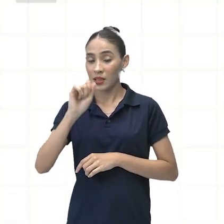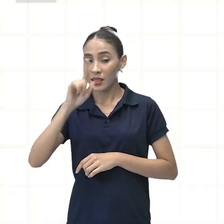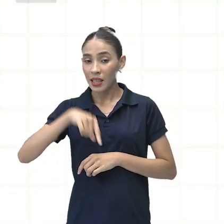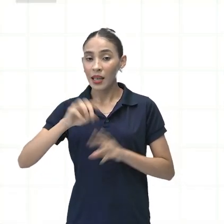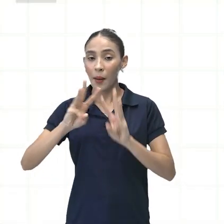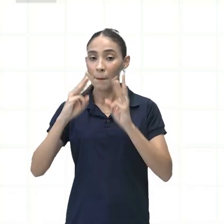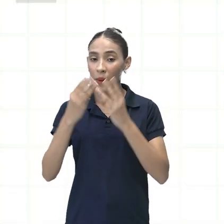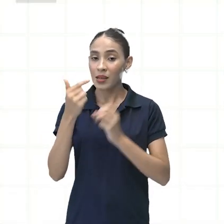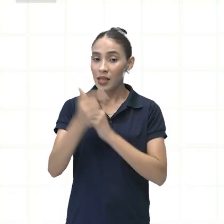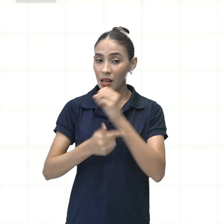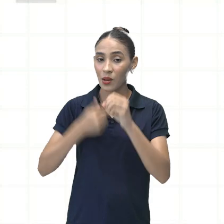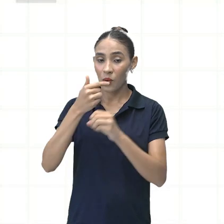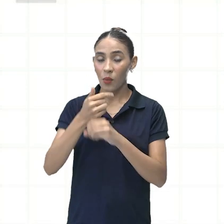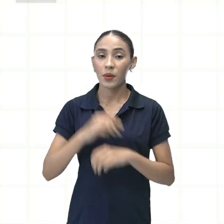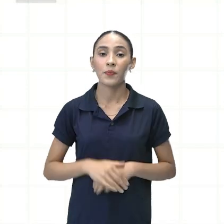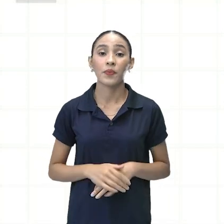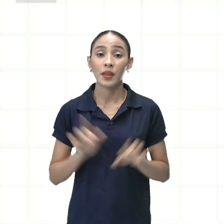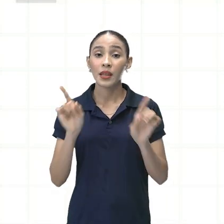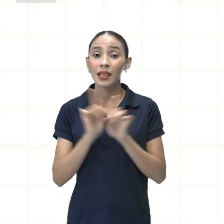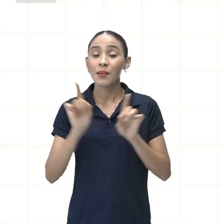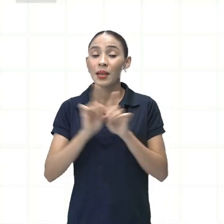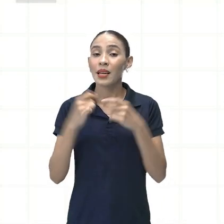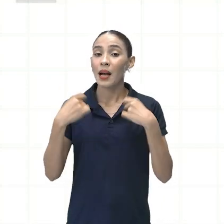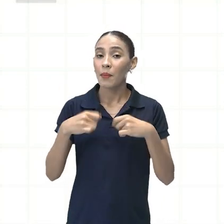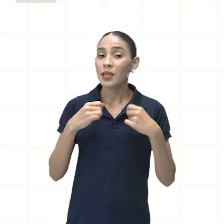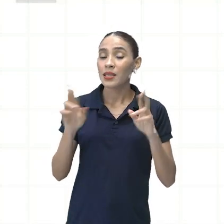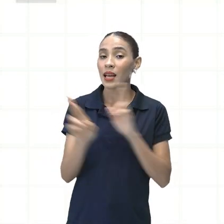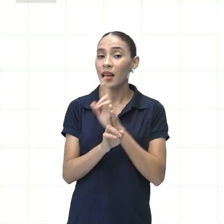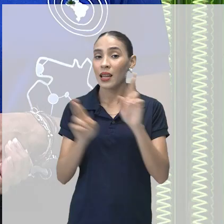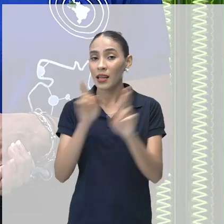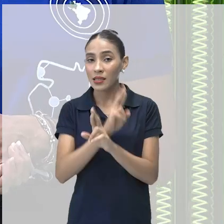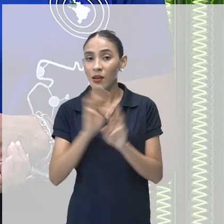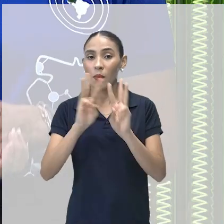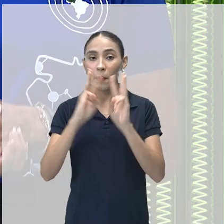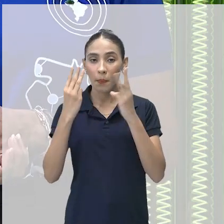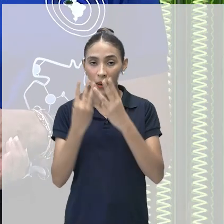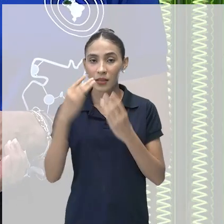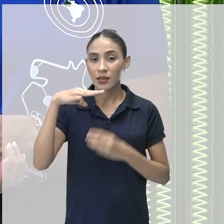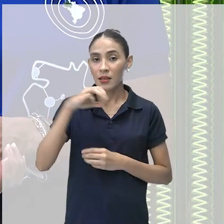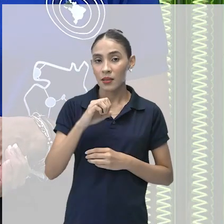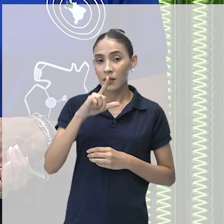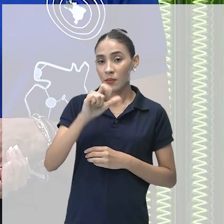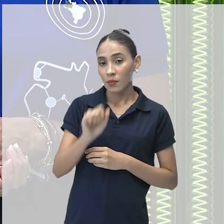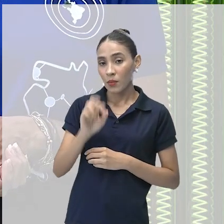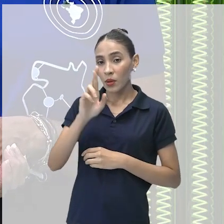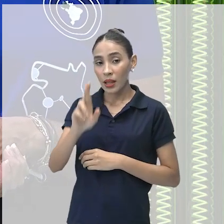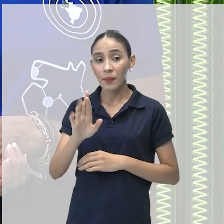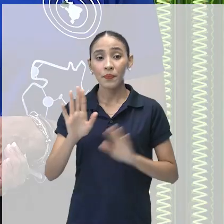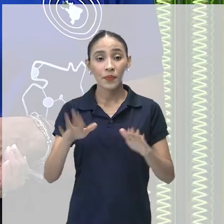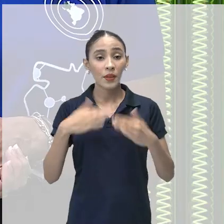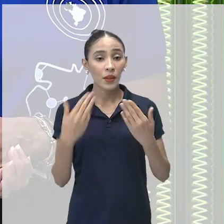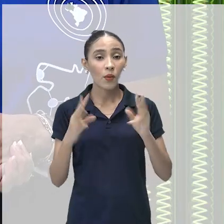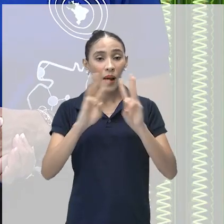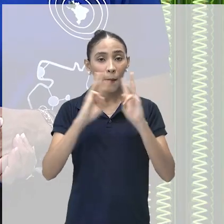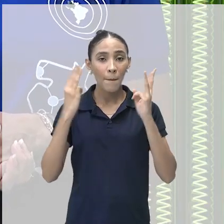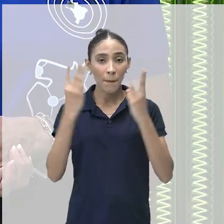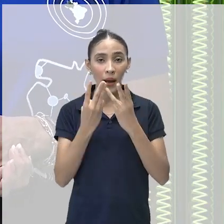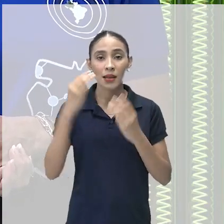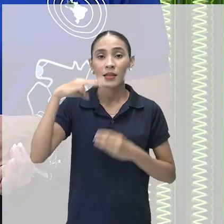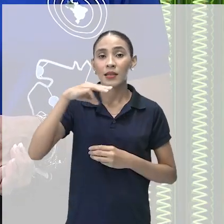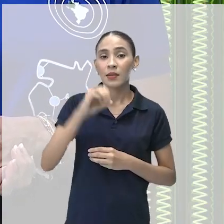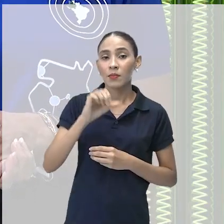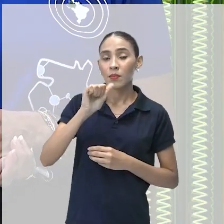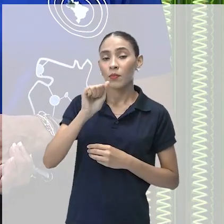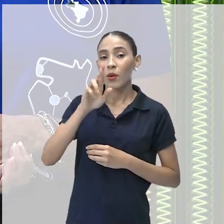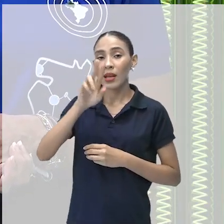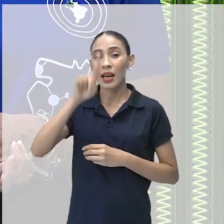massa atômica. Ela apresenta uma relação com a massa molar. Por sua vez, a massa molar, ela refere-se à